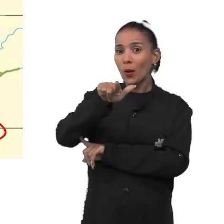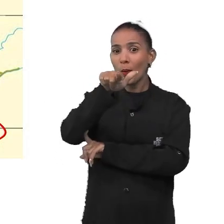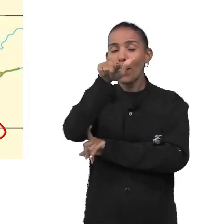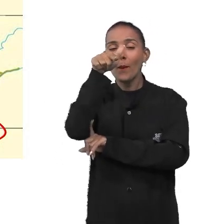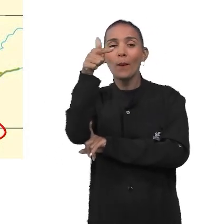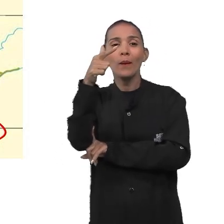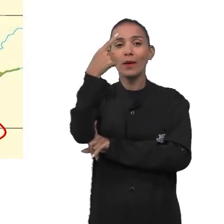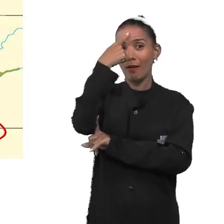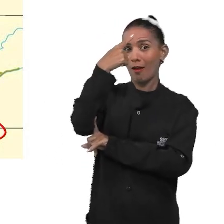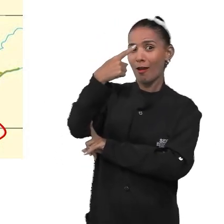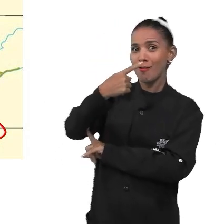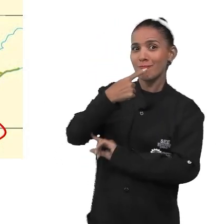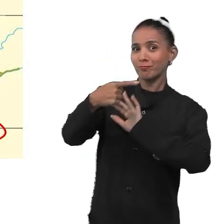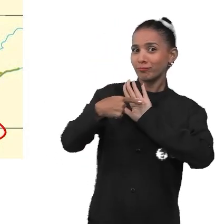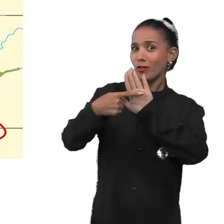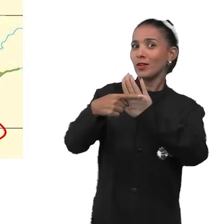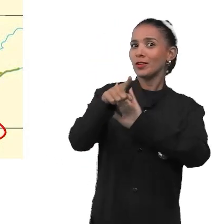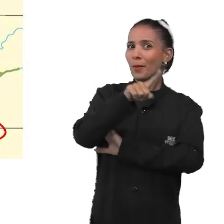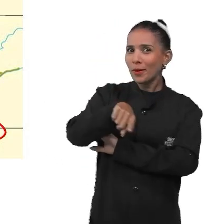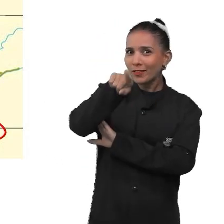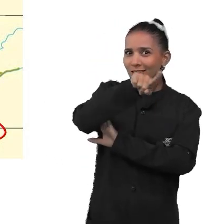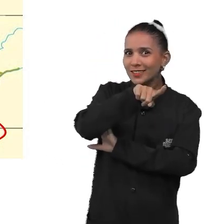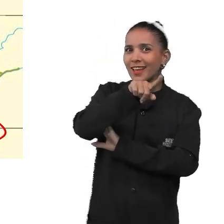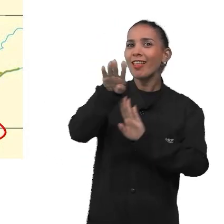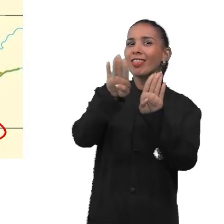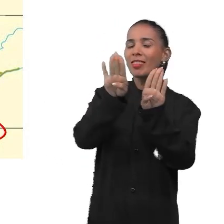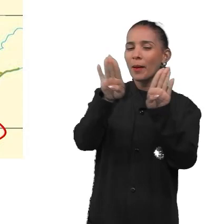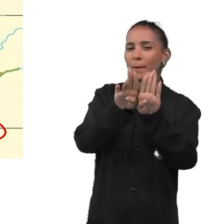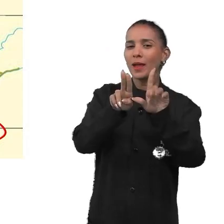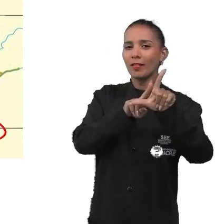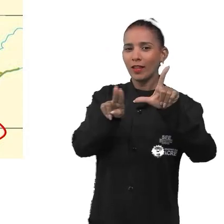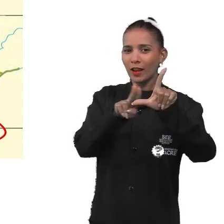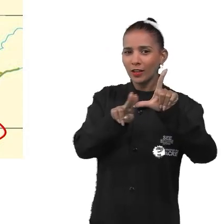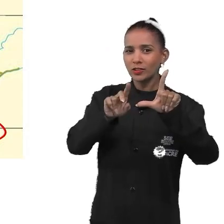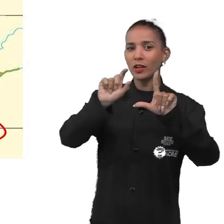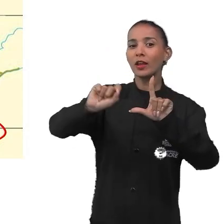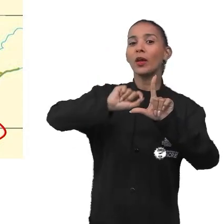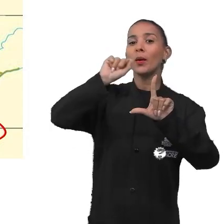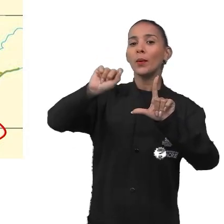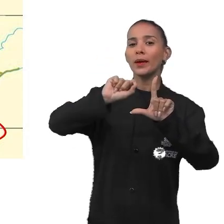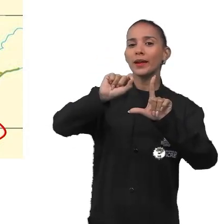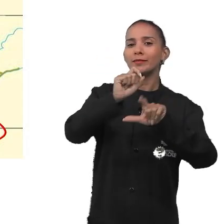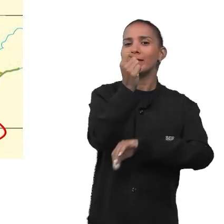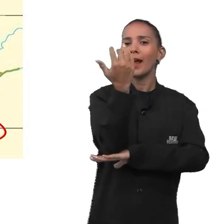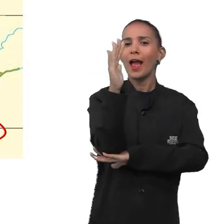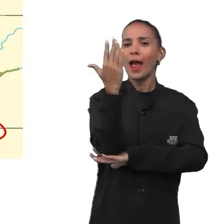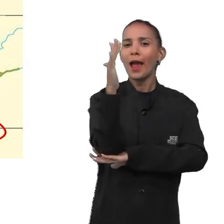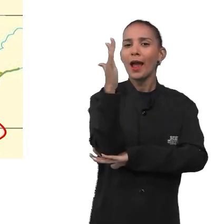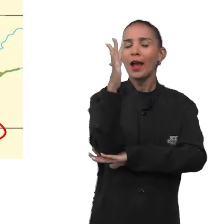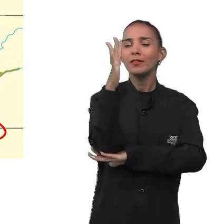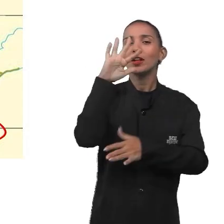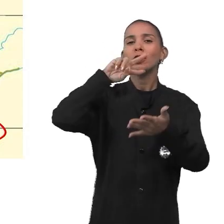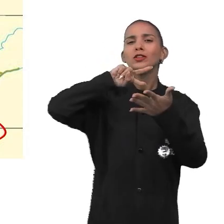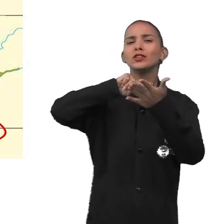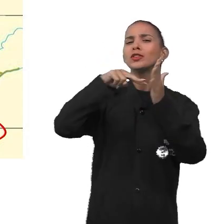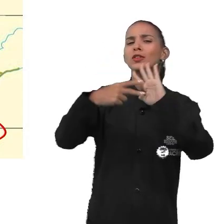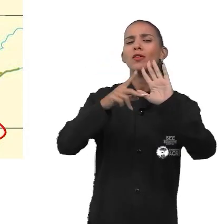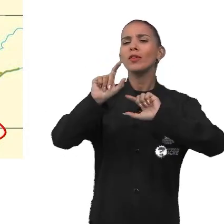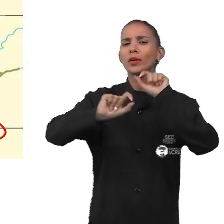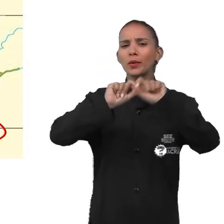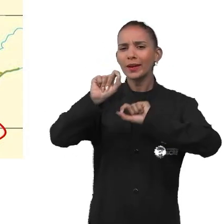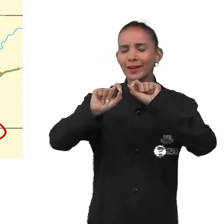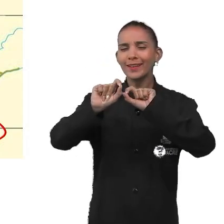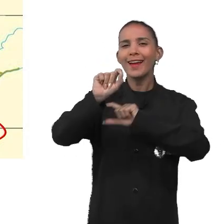nessa legenda, que eu não posso deixar de frisar, é essa árvore aqui, onde diz Parque Nacional, que é a Serra